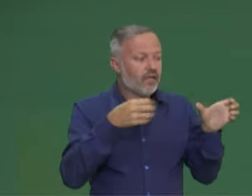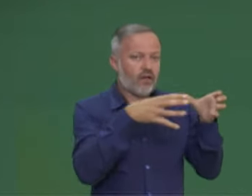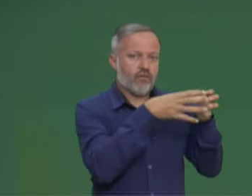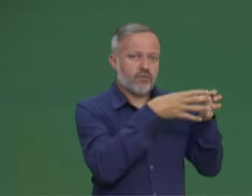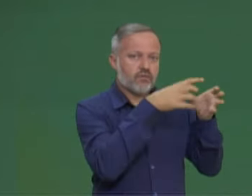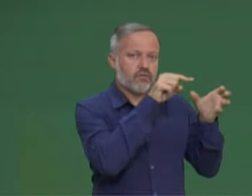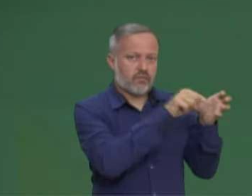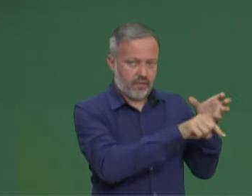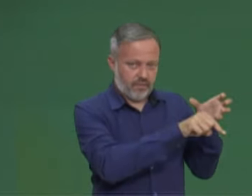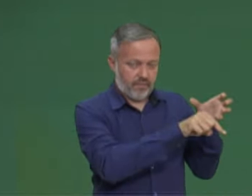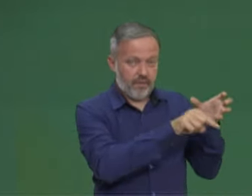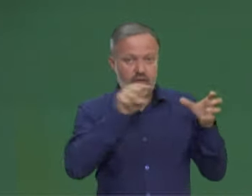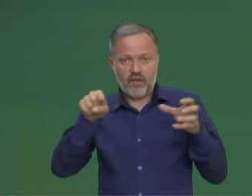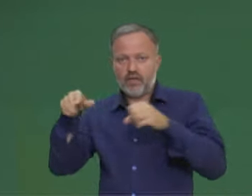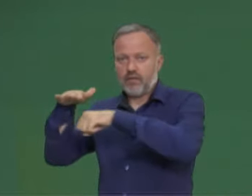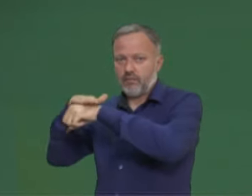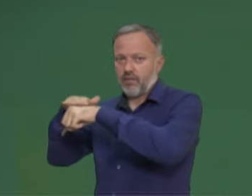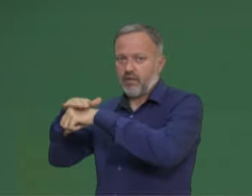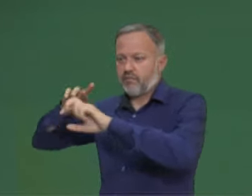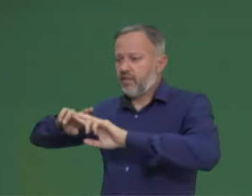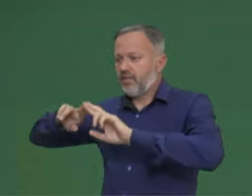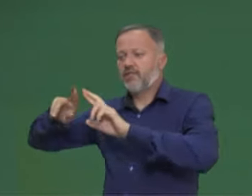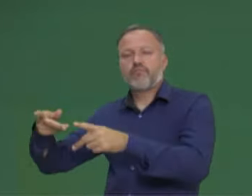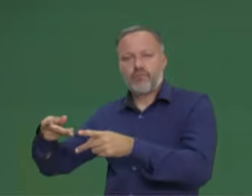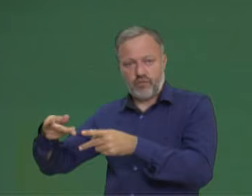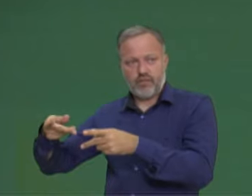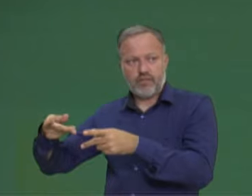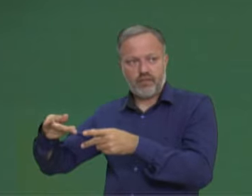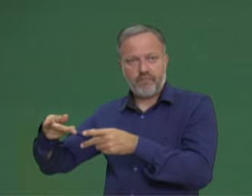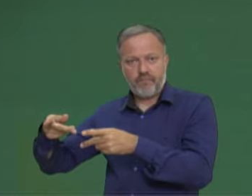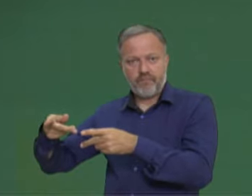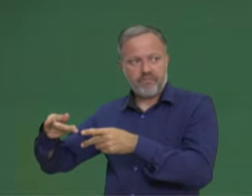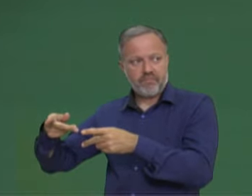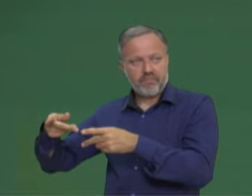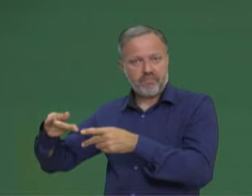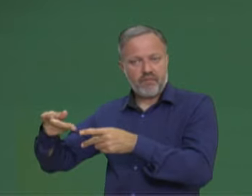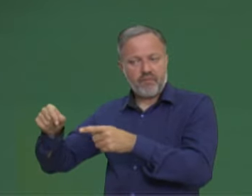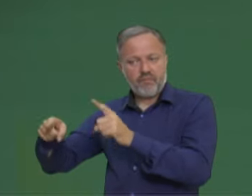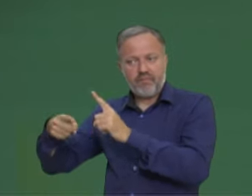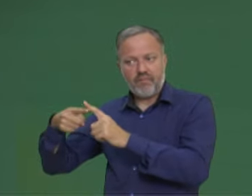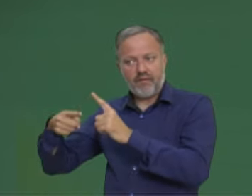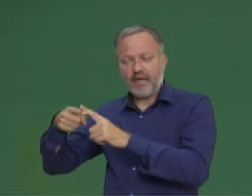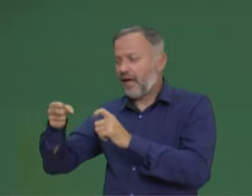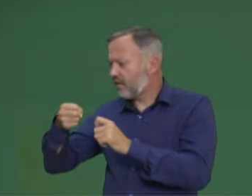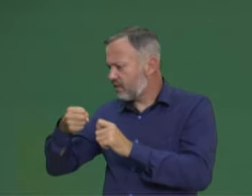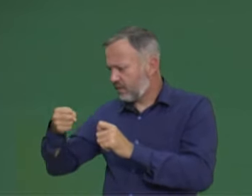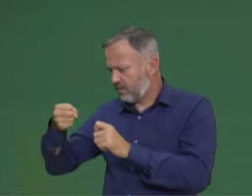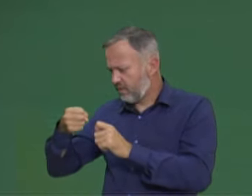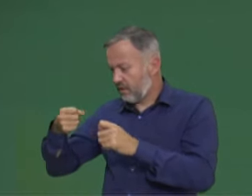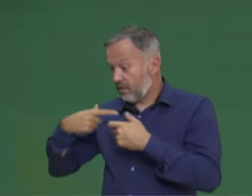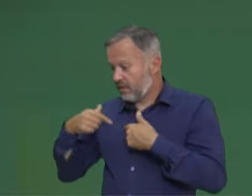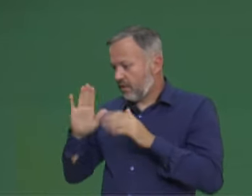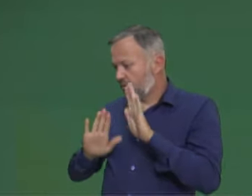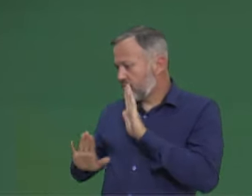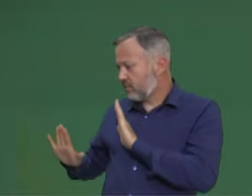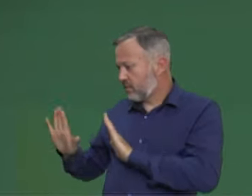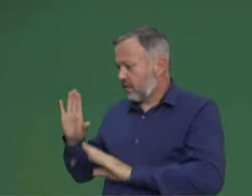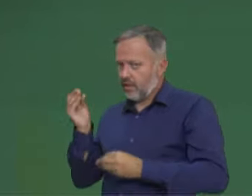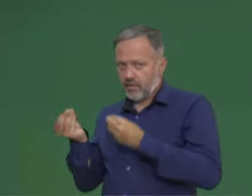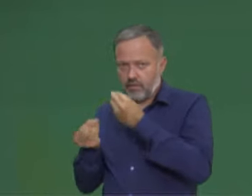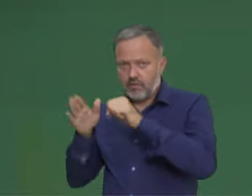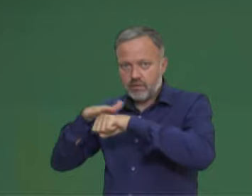postura para falar. É uma outra situação, é um outro contexto e eu tenho que cuidar com a maneira